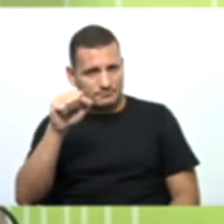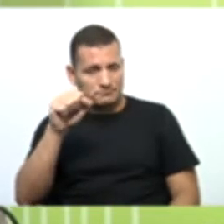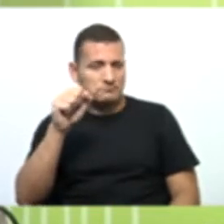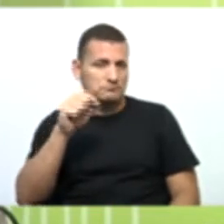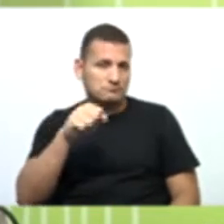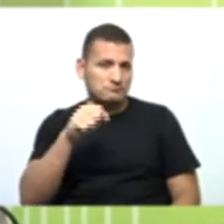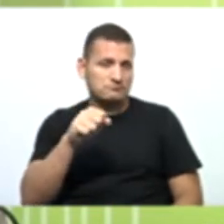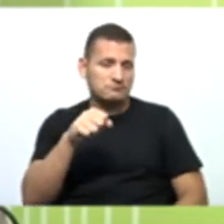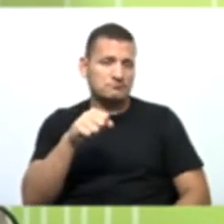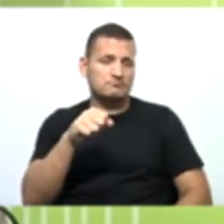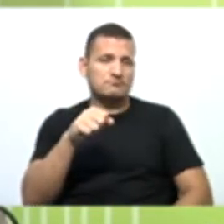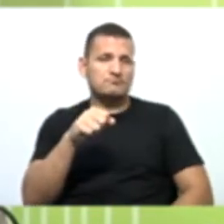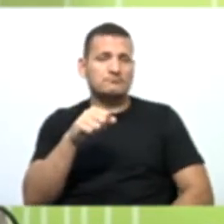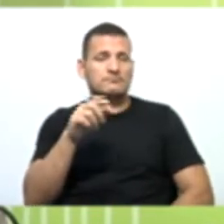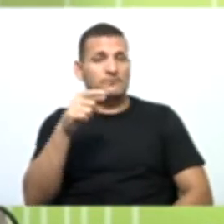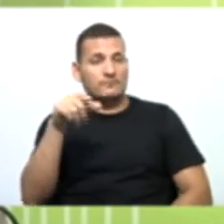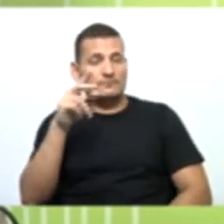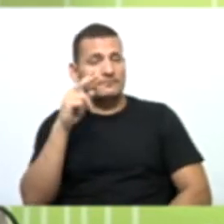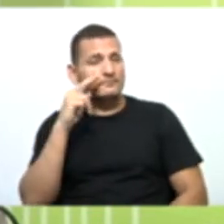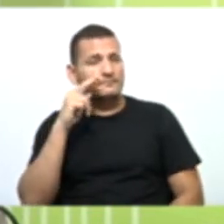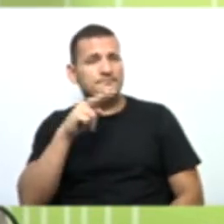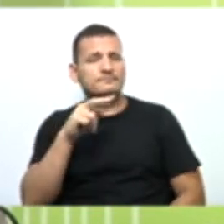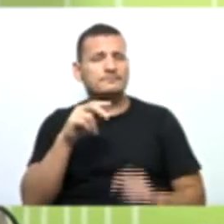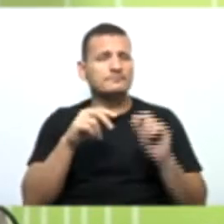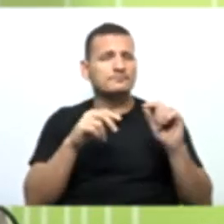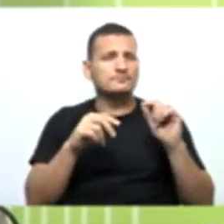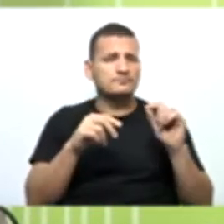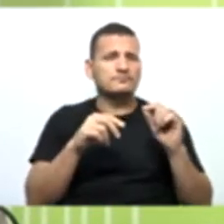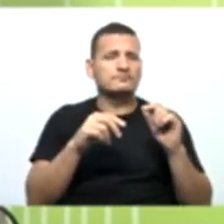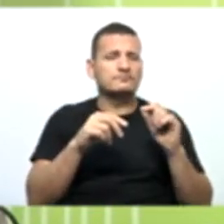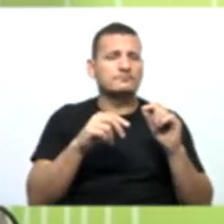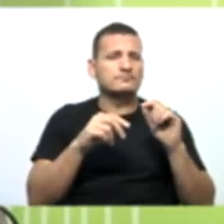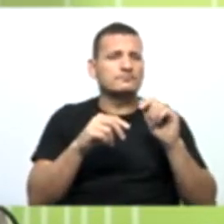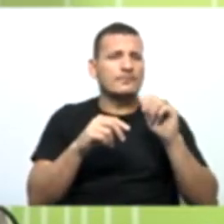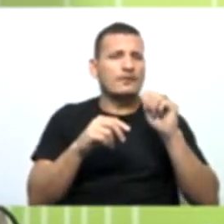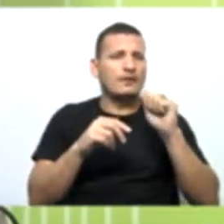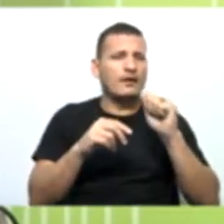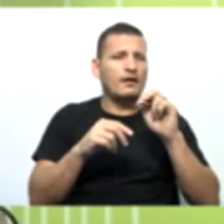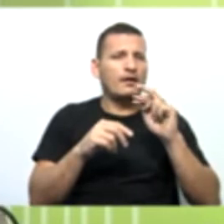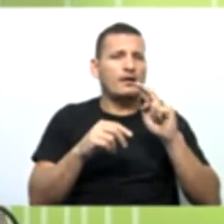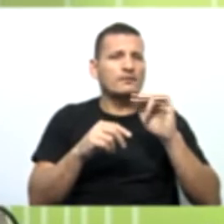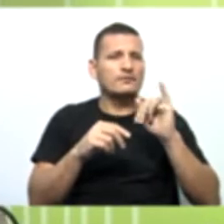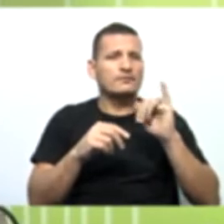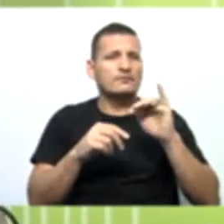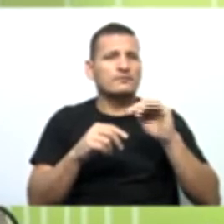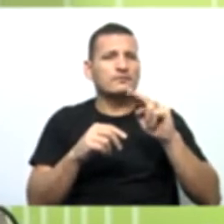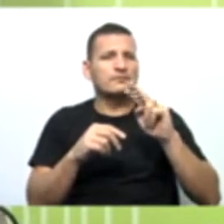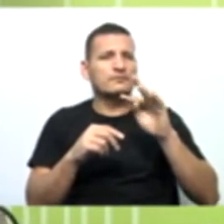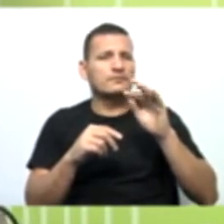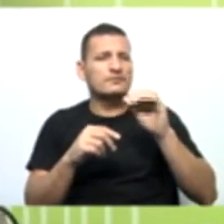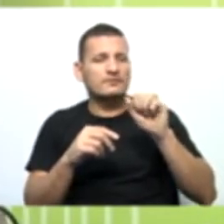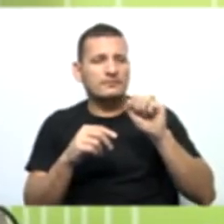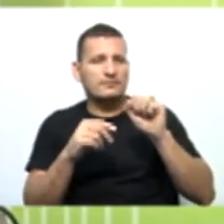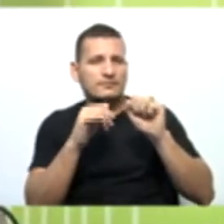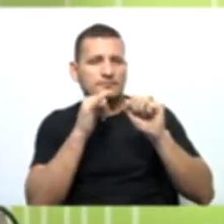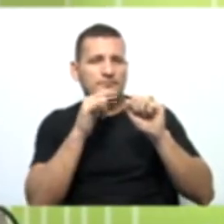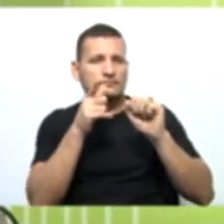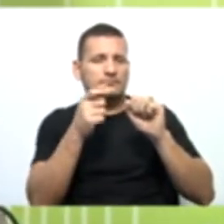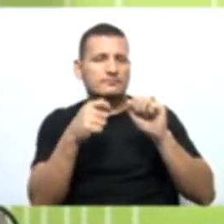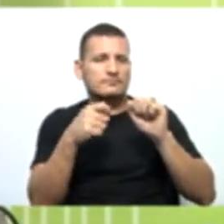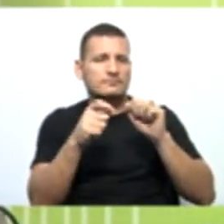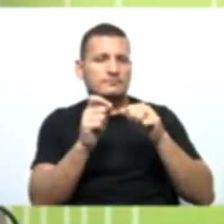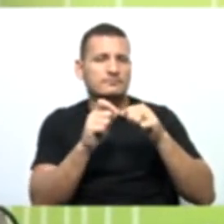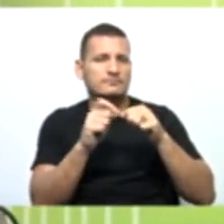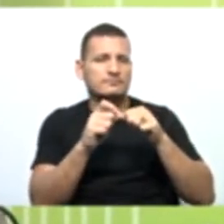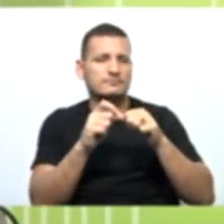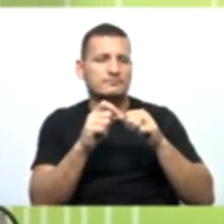observar no decorrer do nosso curso o que é realmente atributo, né? Por exemplo, quando você precisa fazer um